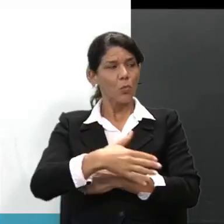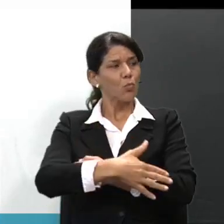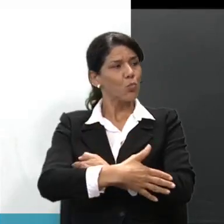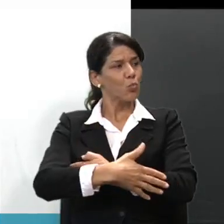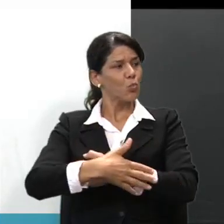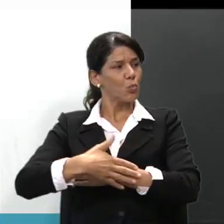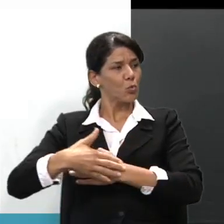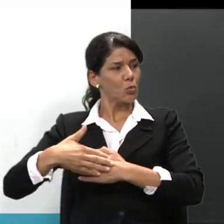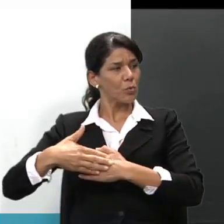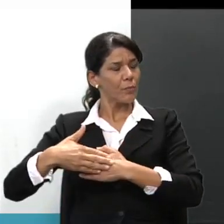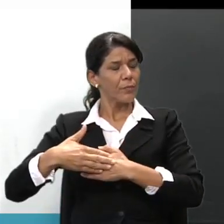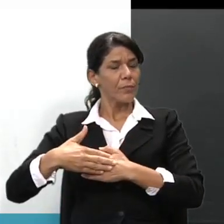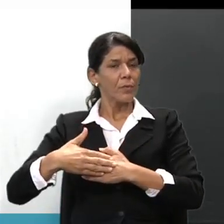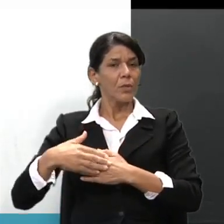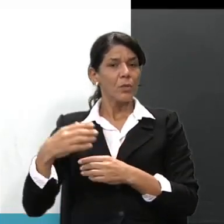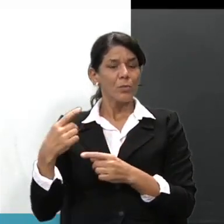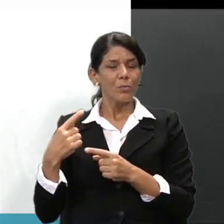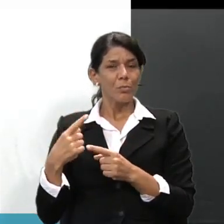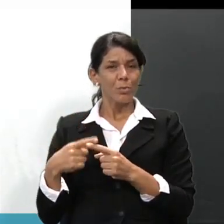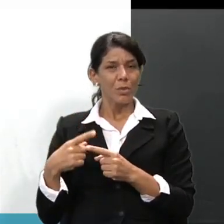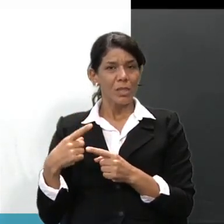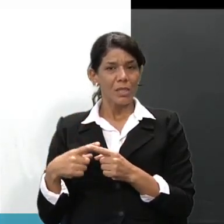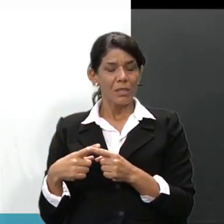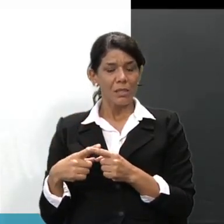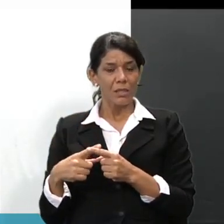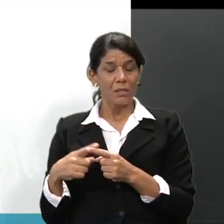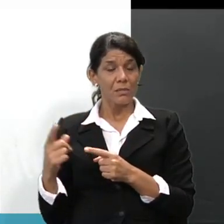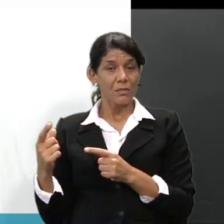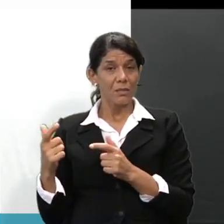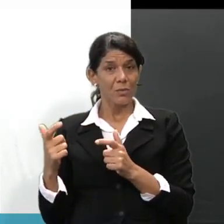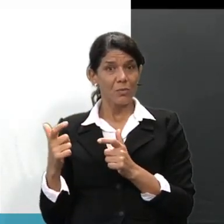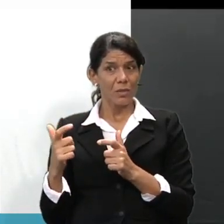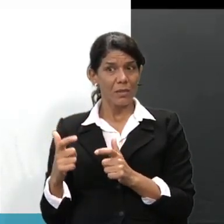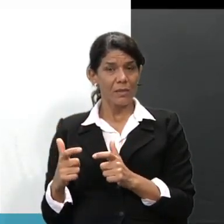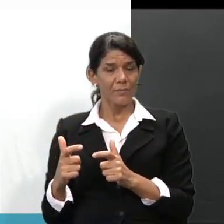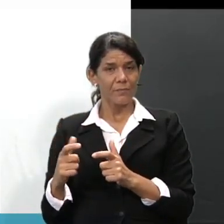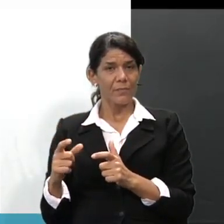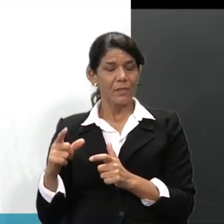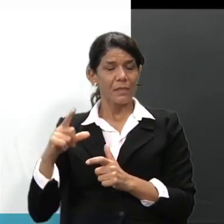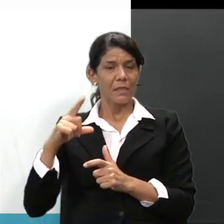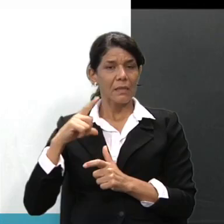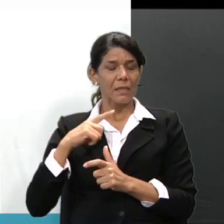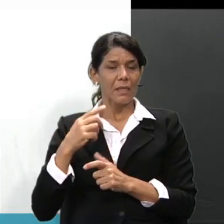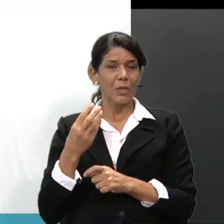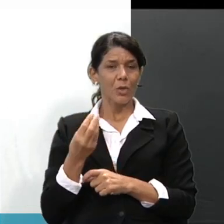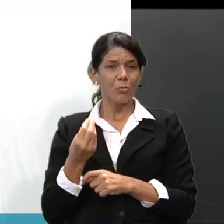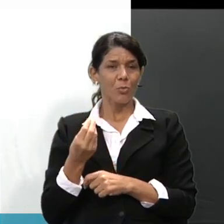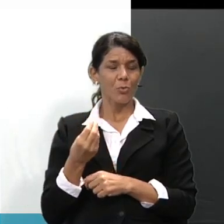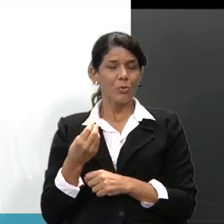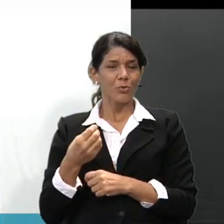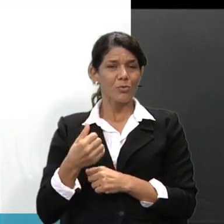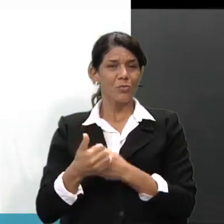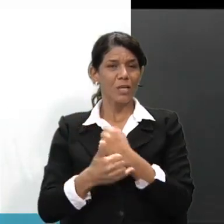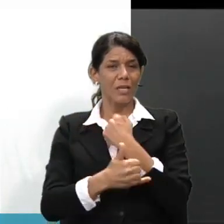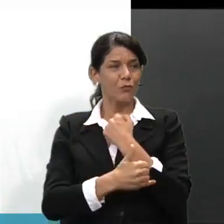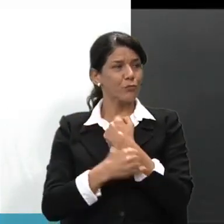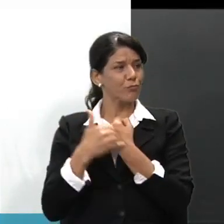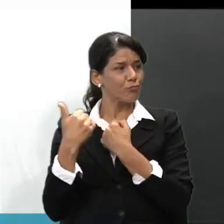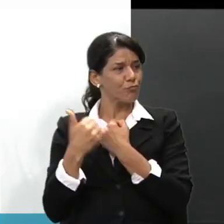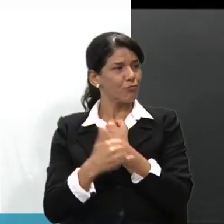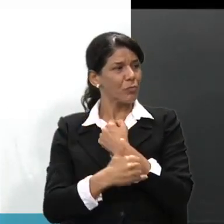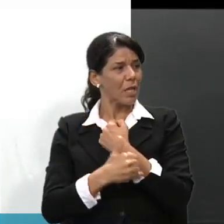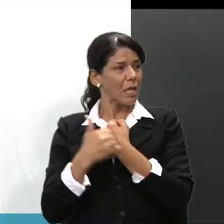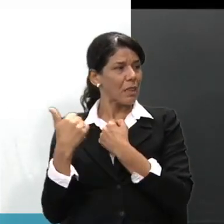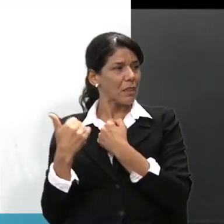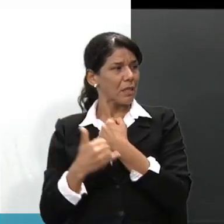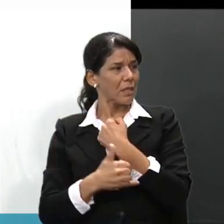músculo suficiente, porque a região aqui, ó, tem muitos nervos, tá? A